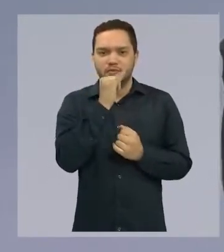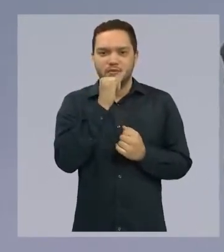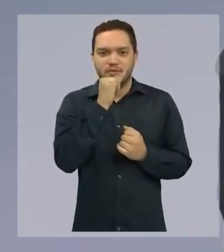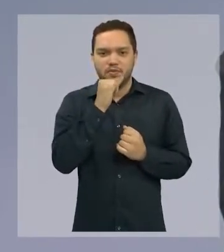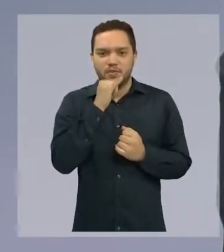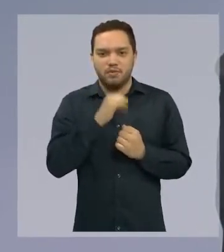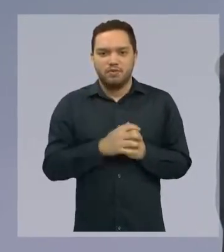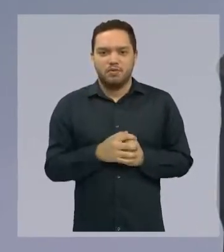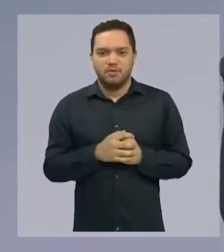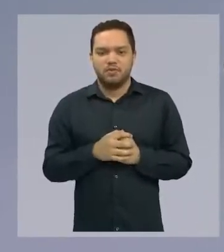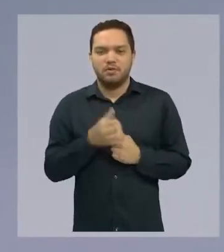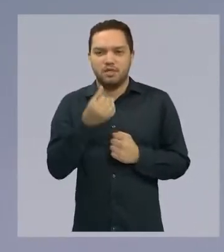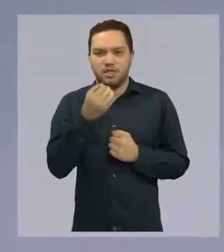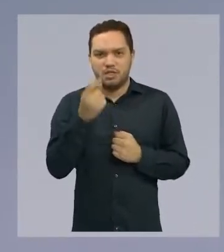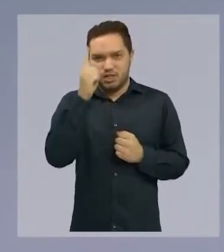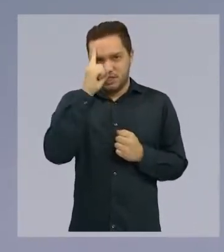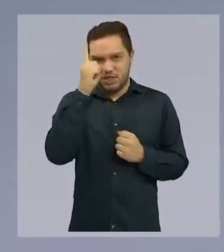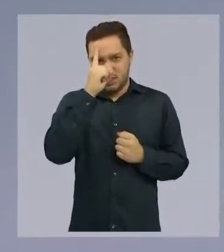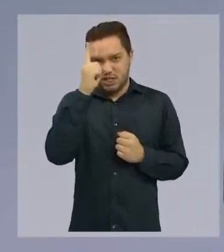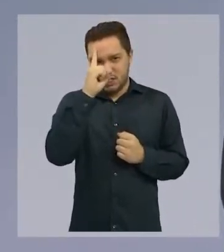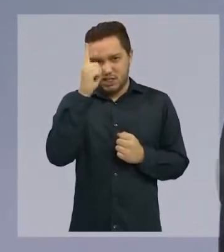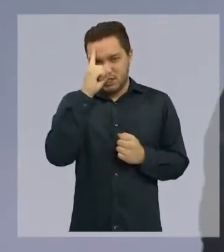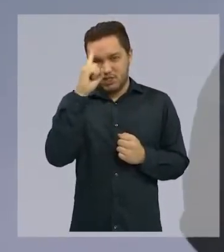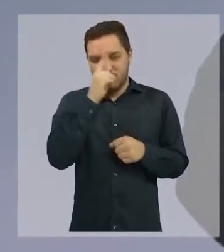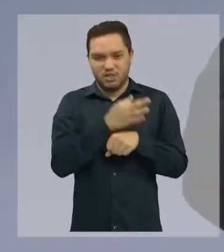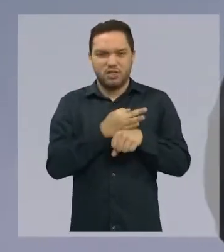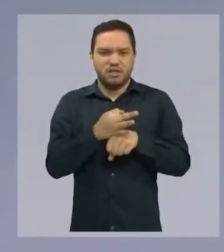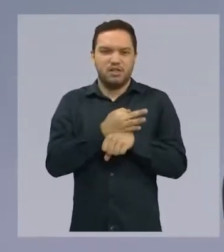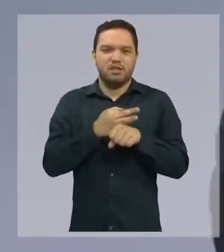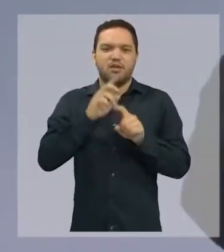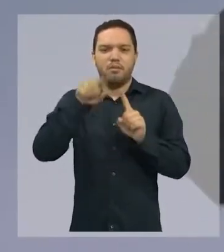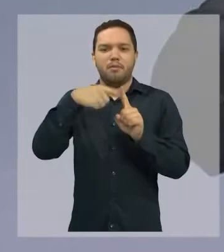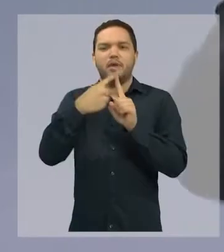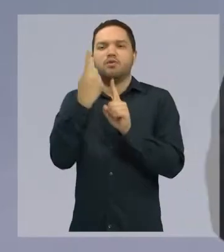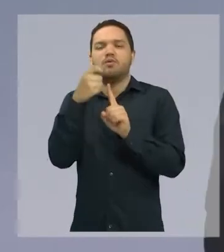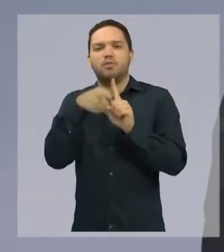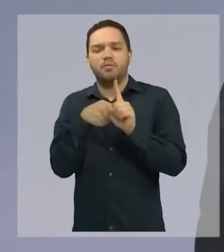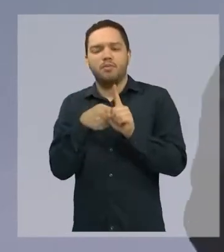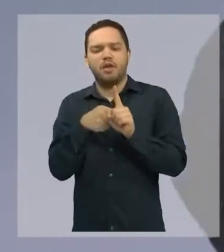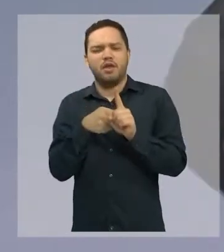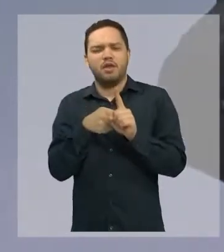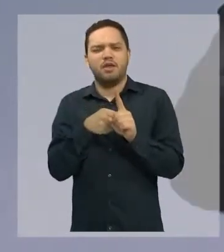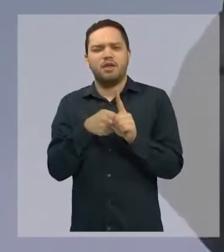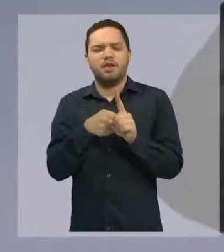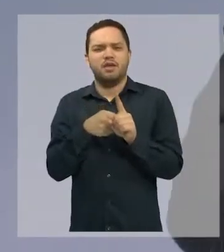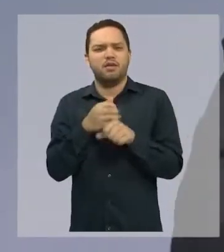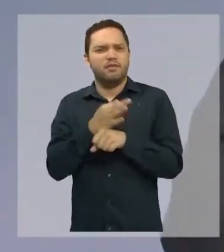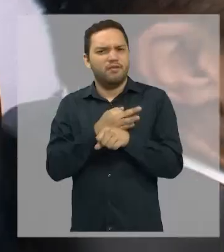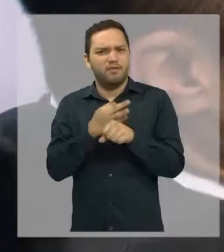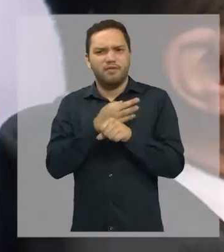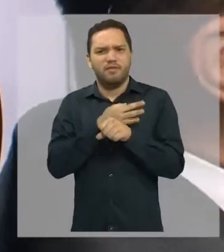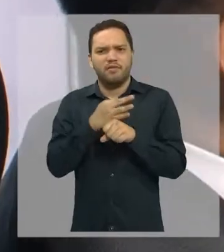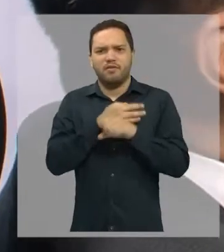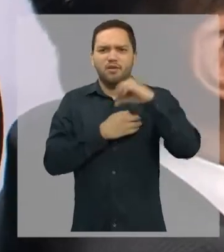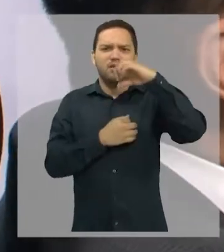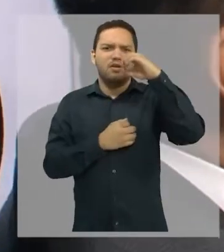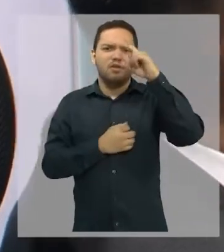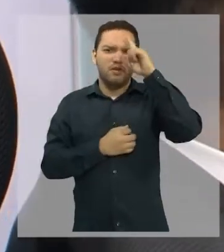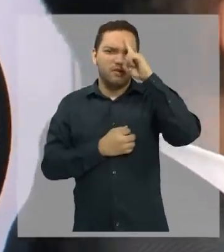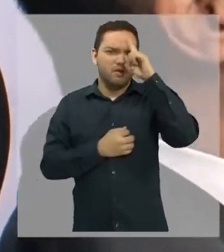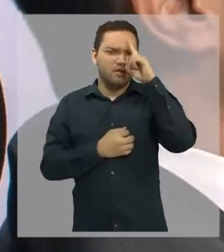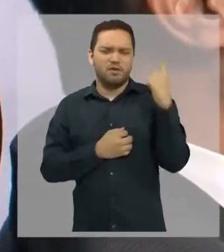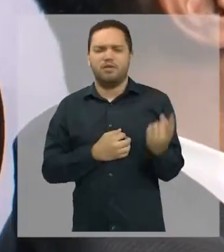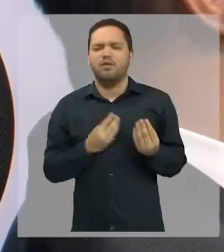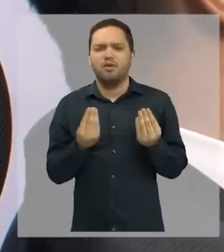com 60 dias de férias, mais um mês de recesso, é um assinte, é uma agressão. Não há condição, é indefensável, é um